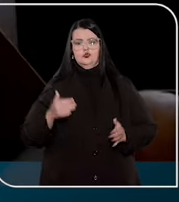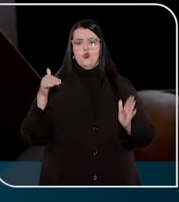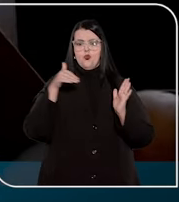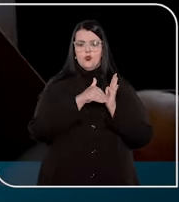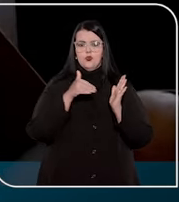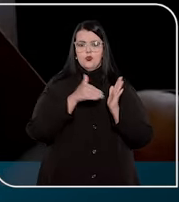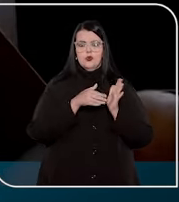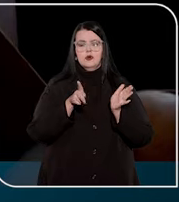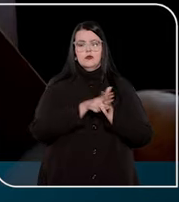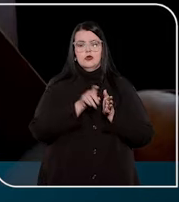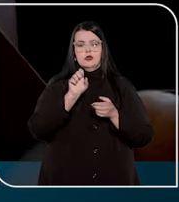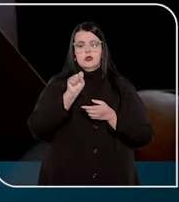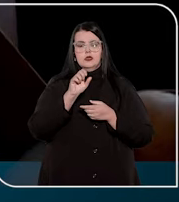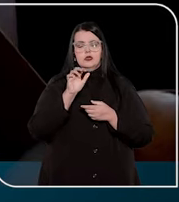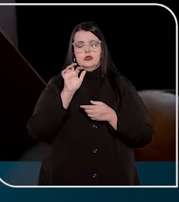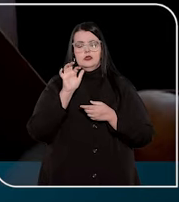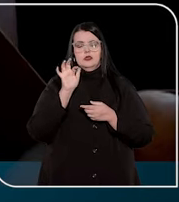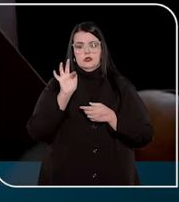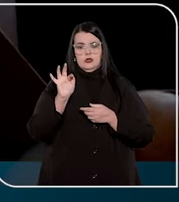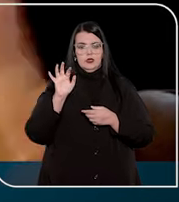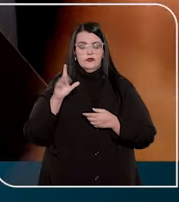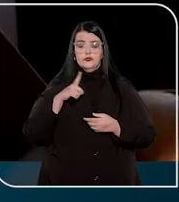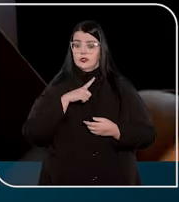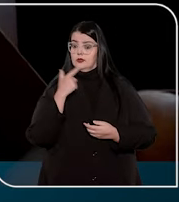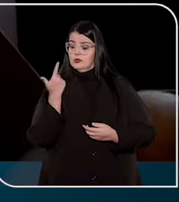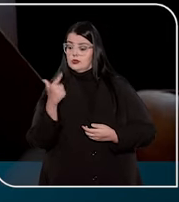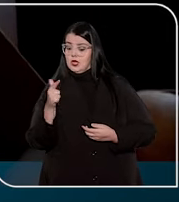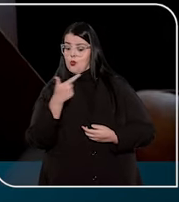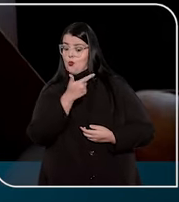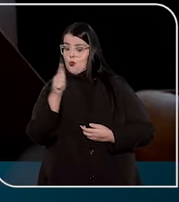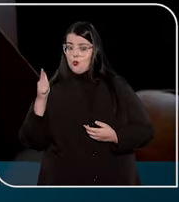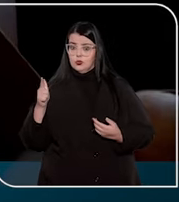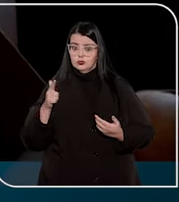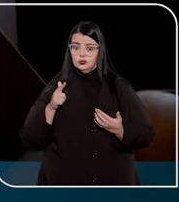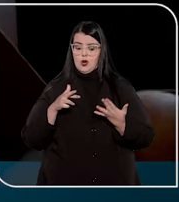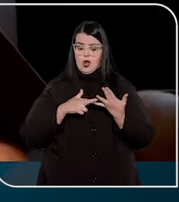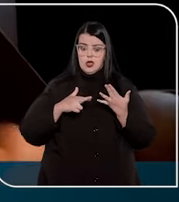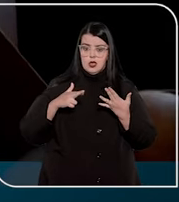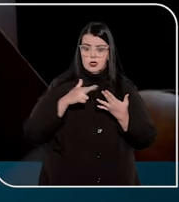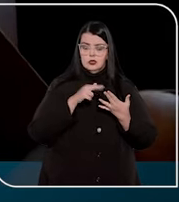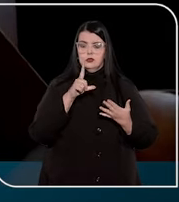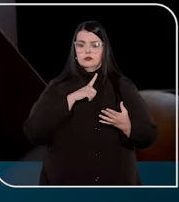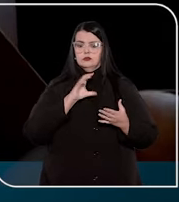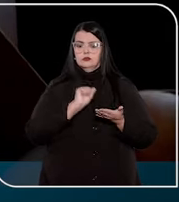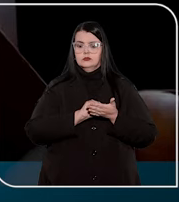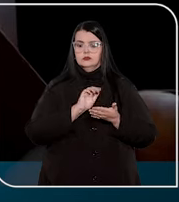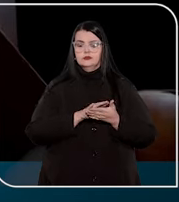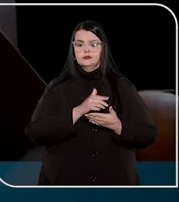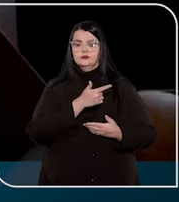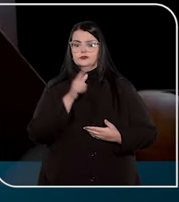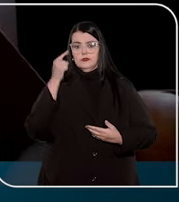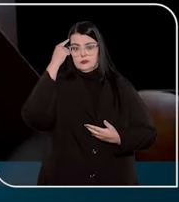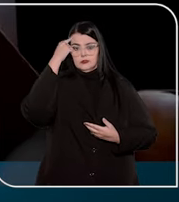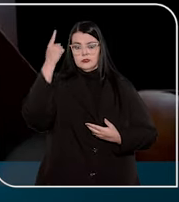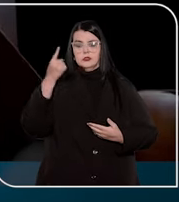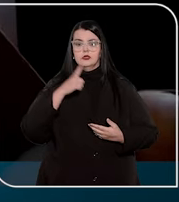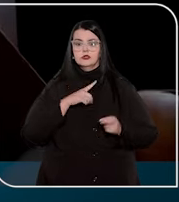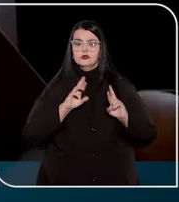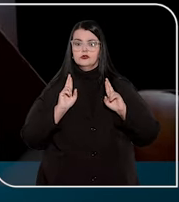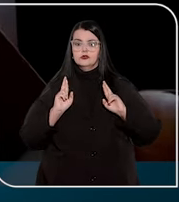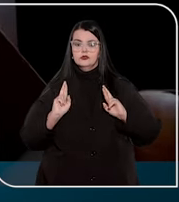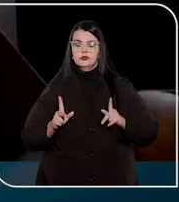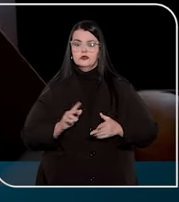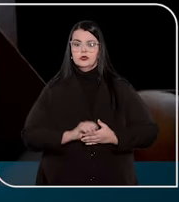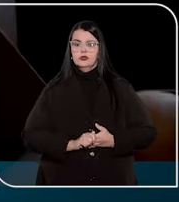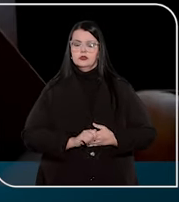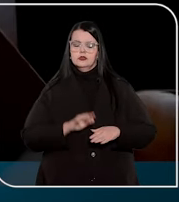pelo Supremo Tribunal Federal, e claro, quando não houver um outro recurso cabível, né, determinadas hipóteses aí pode ter uma diferença, dependendo